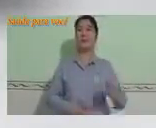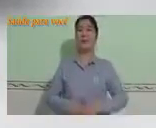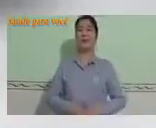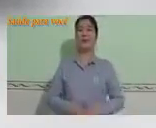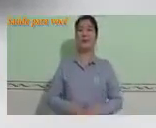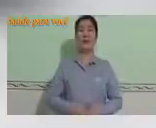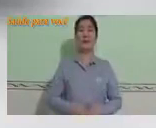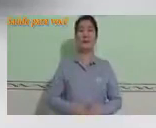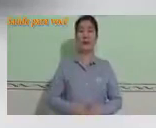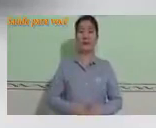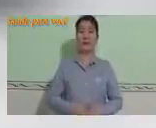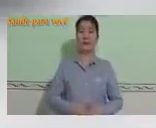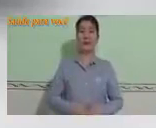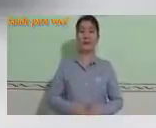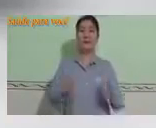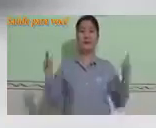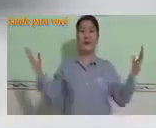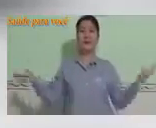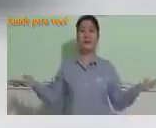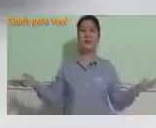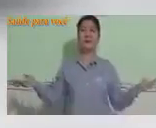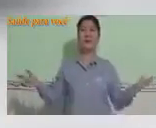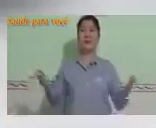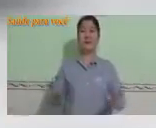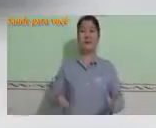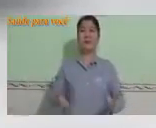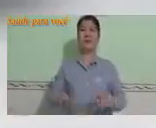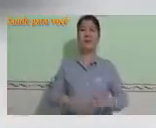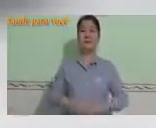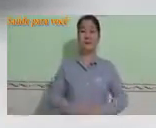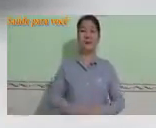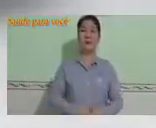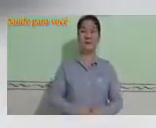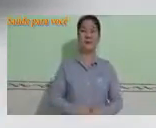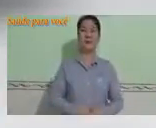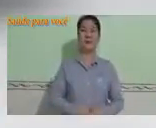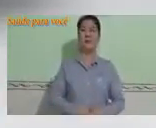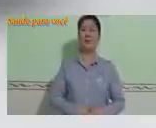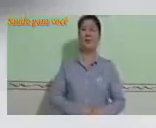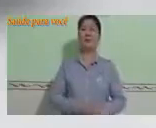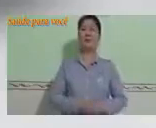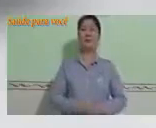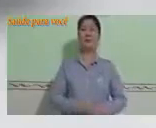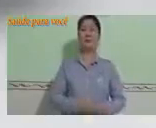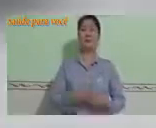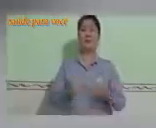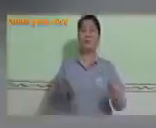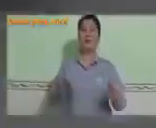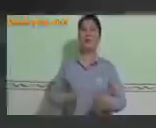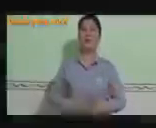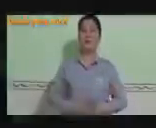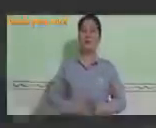PARAFAZERCOMQUEOBEBE acento circunflexo CONSIGE a dormir a noite toda, é importante criar uma rotina de